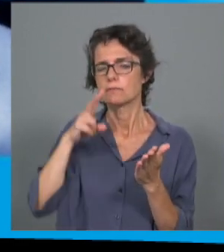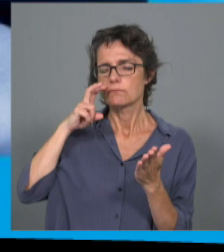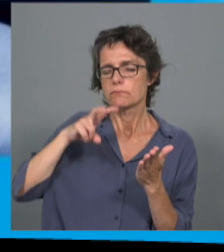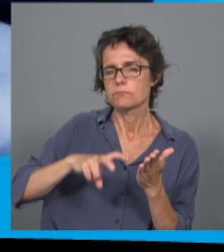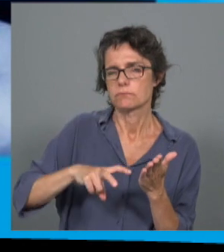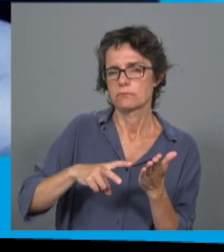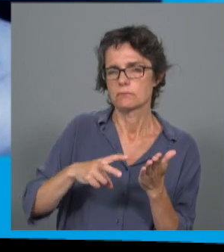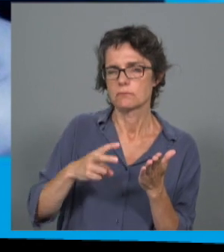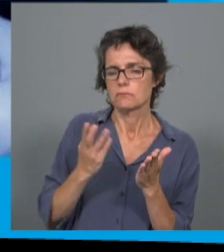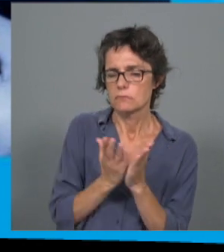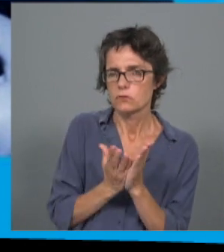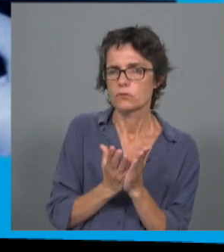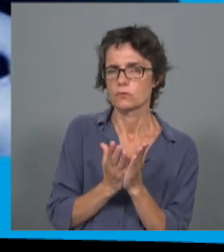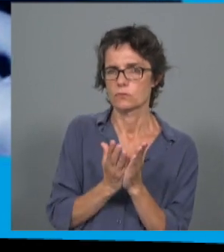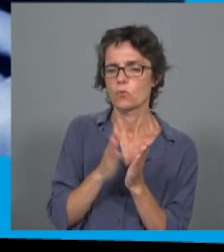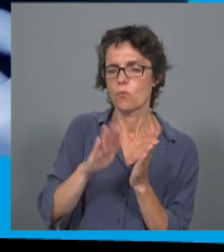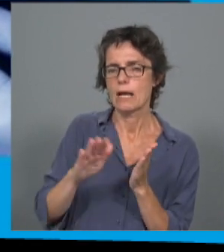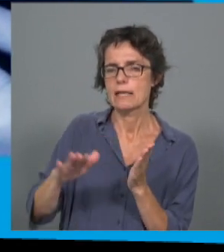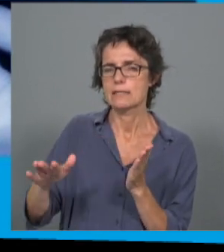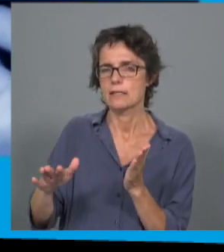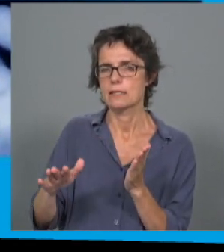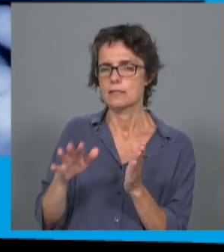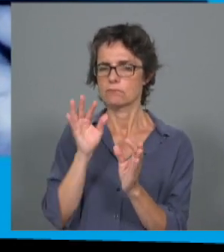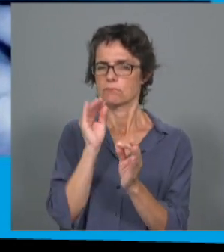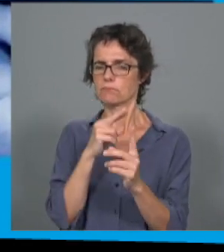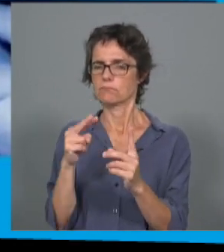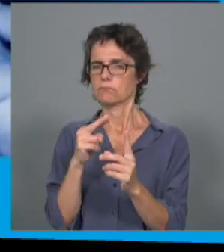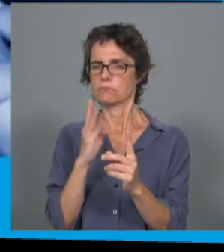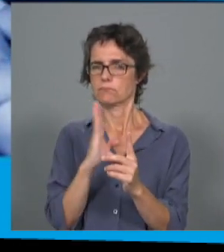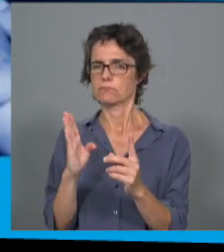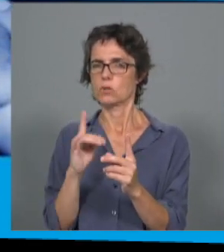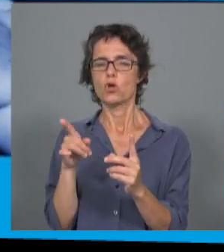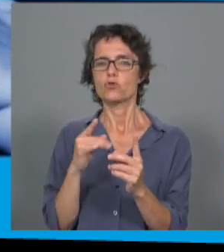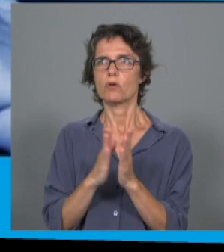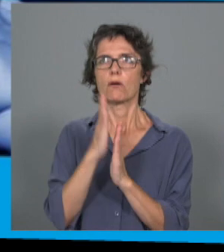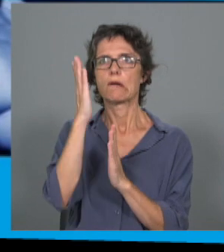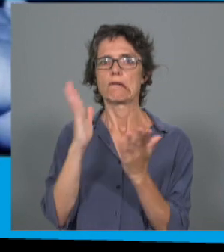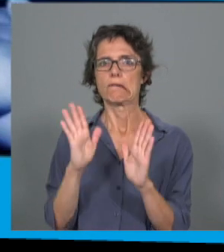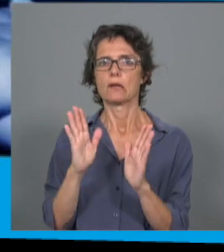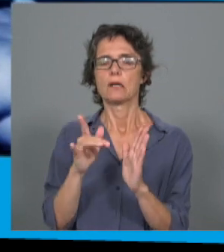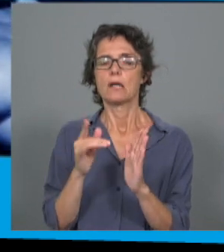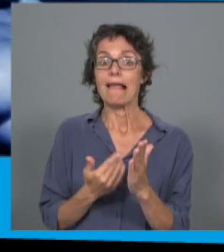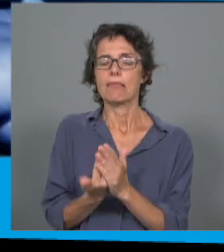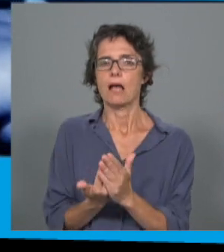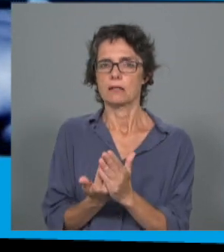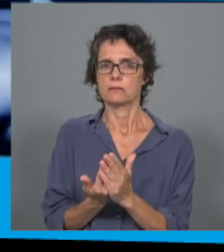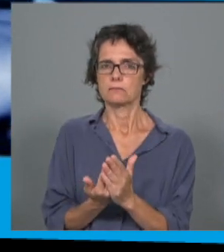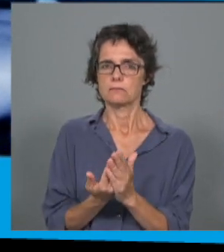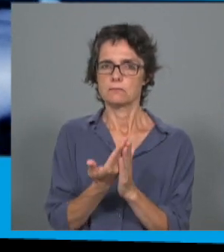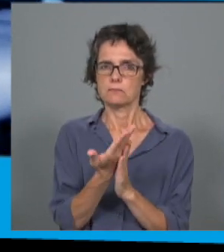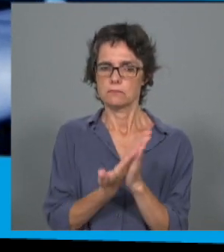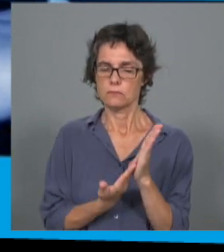e com a objetividade. Não viver apenas do devocionismo, mas conferir algum cariz